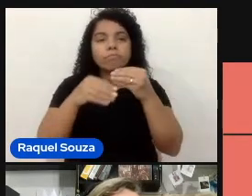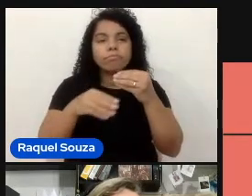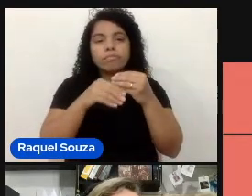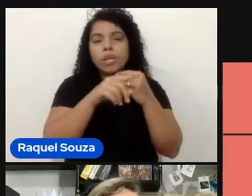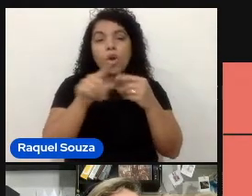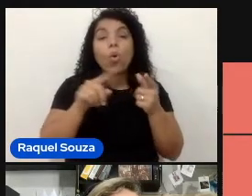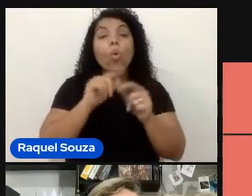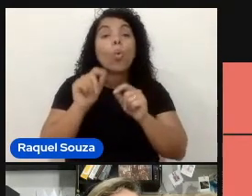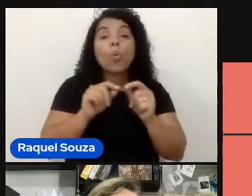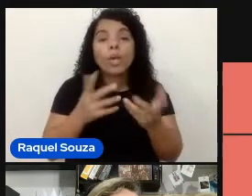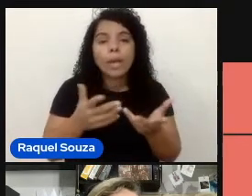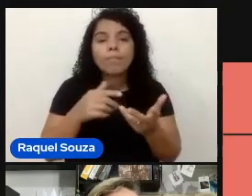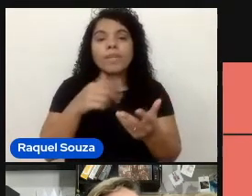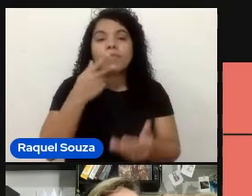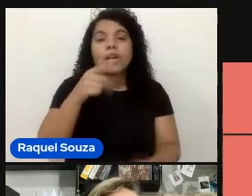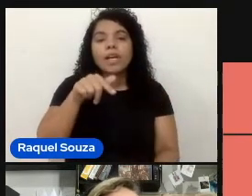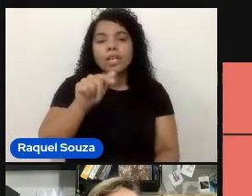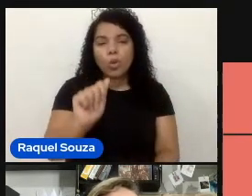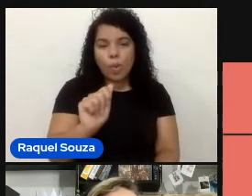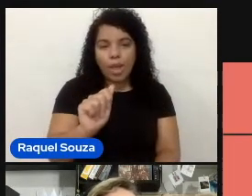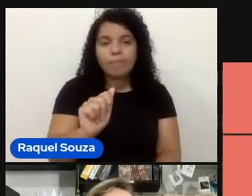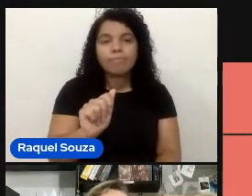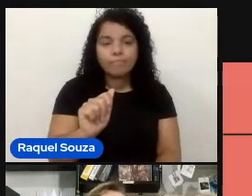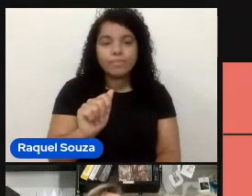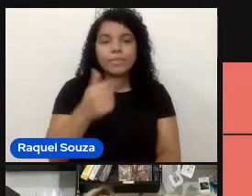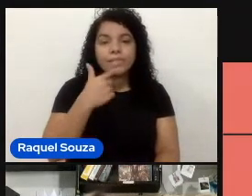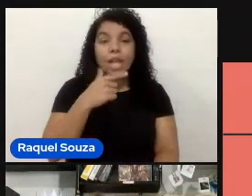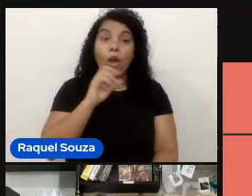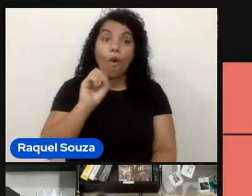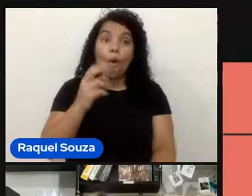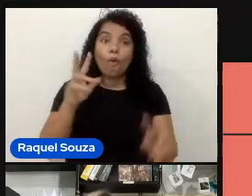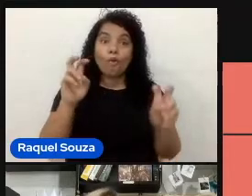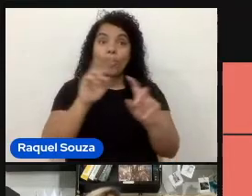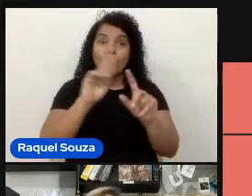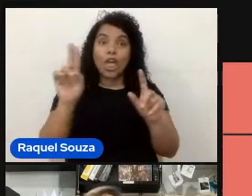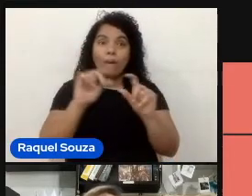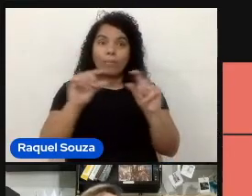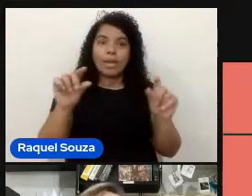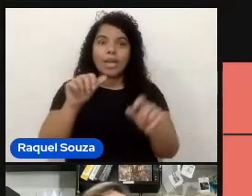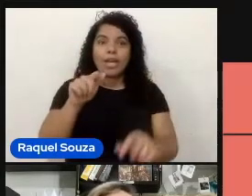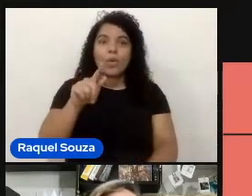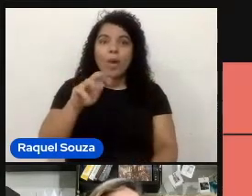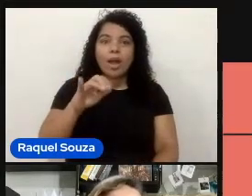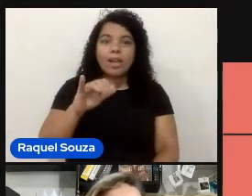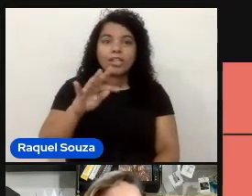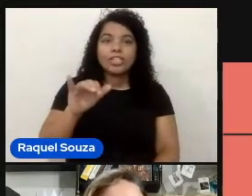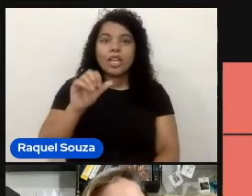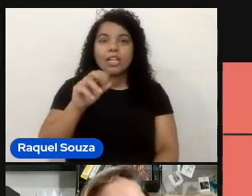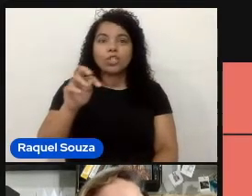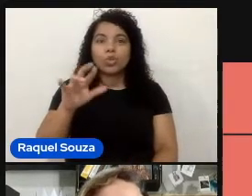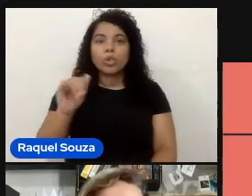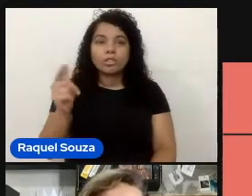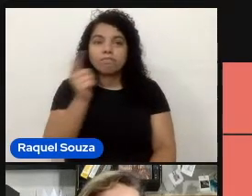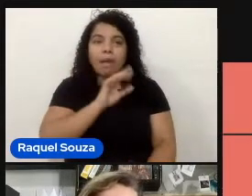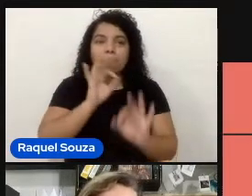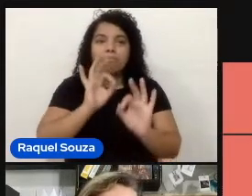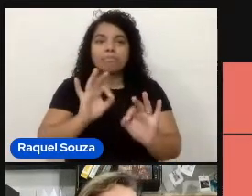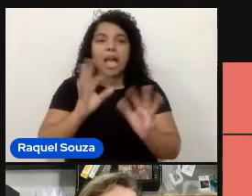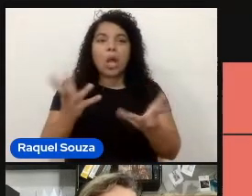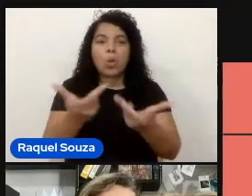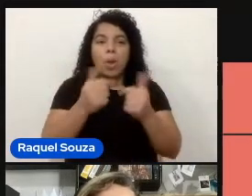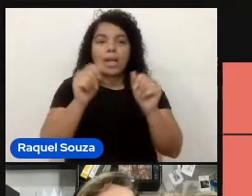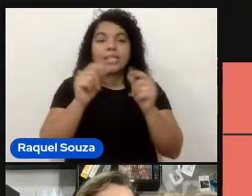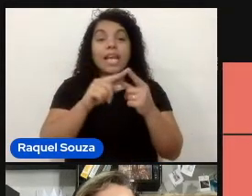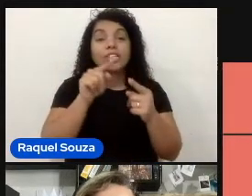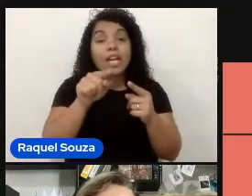falando de QA, né? O Quality Assurance ali, o garantidor da qualidade. Ele vai atuar na prevenção do defeito,